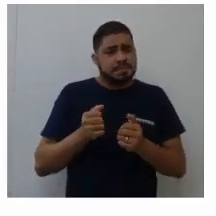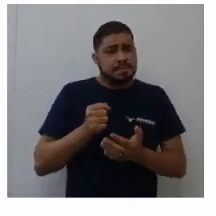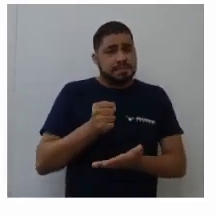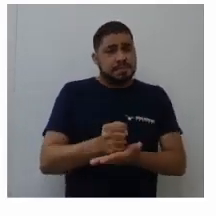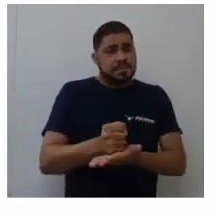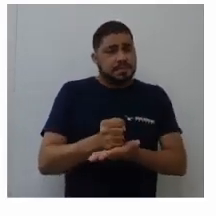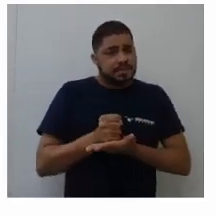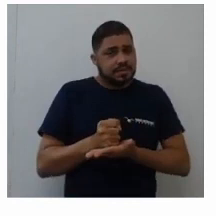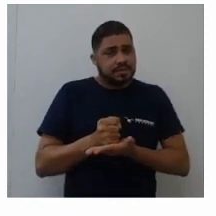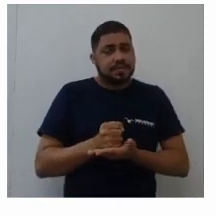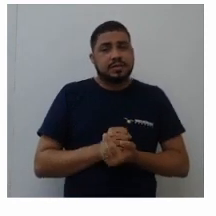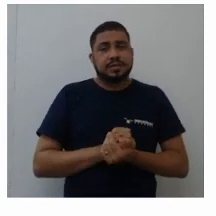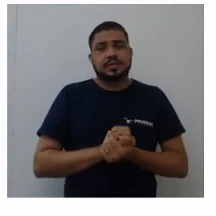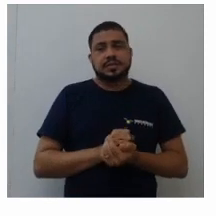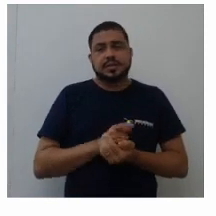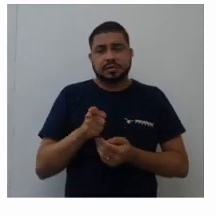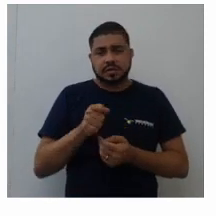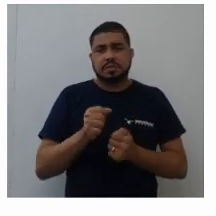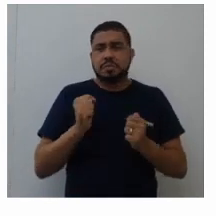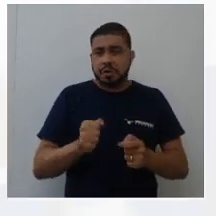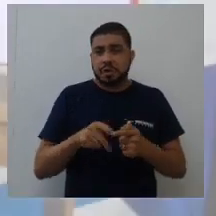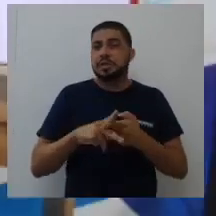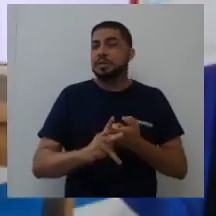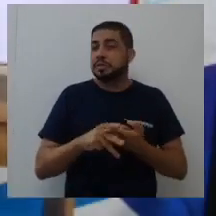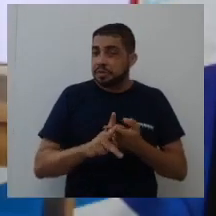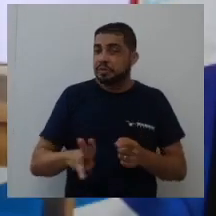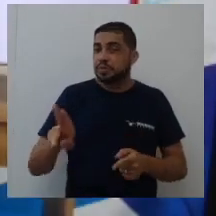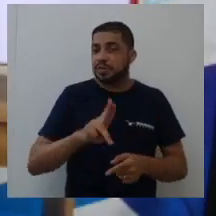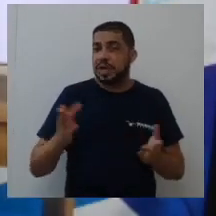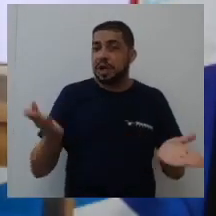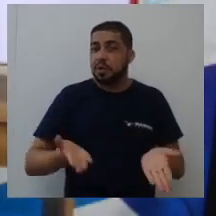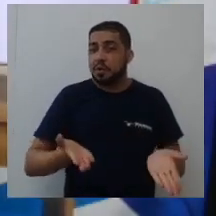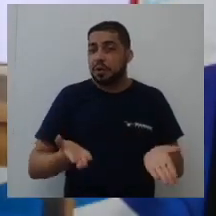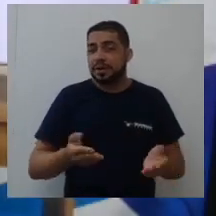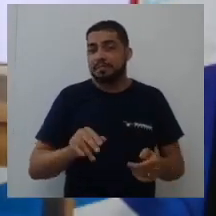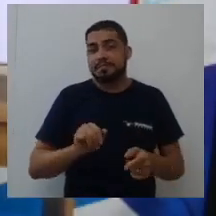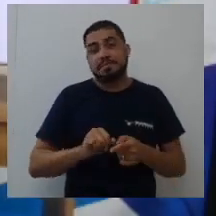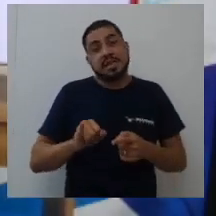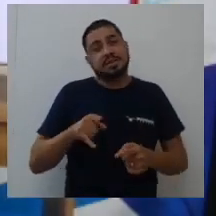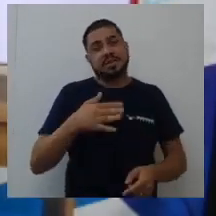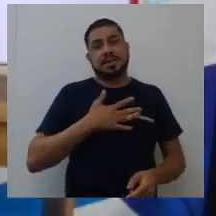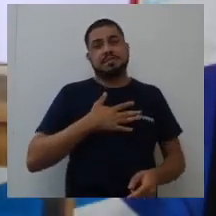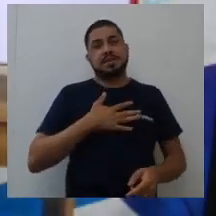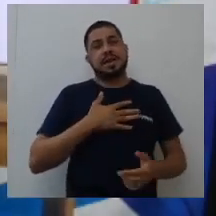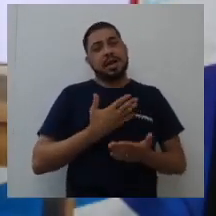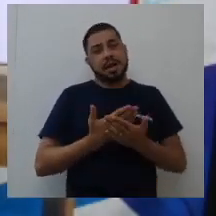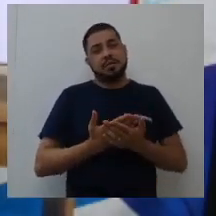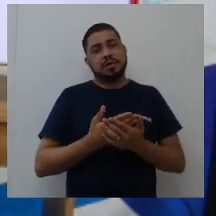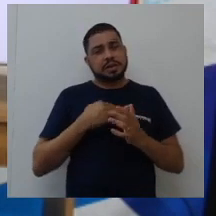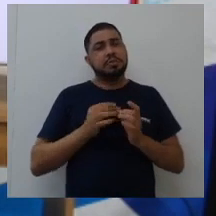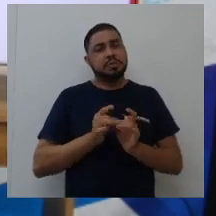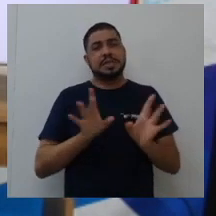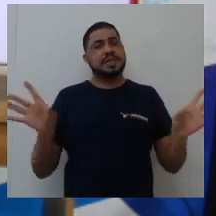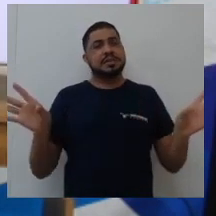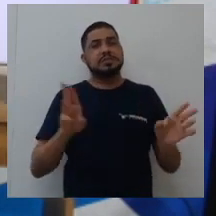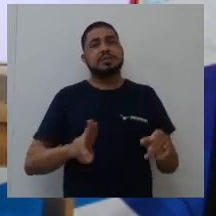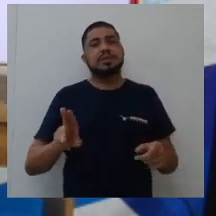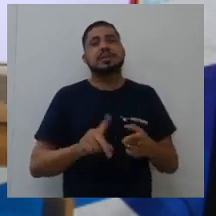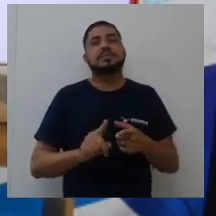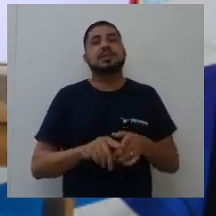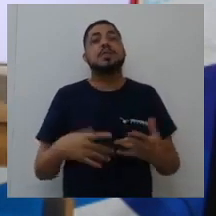aqui a um instrumento que você pode usar agora. Agora, se você estiver na minha aula, eu deixo você usar também. Sabe qual